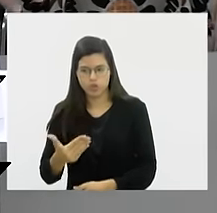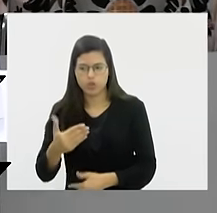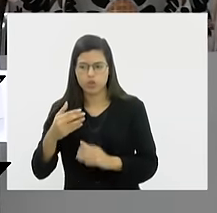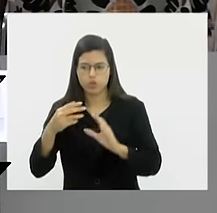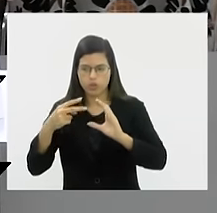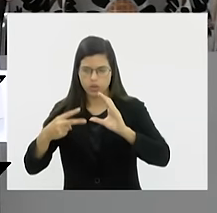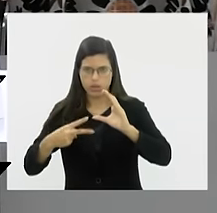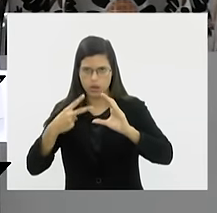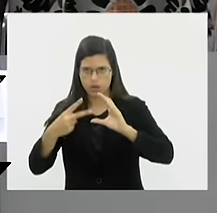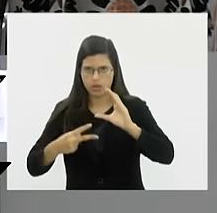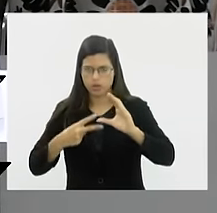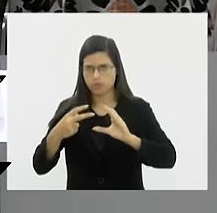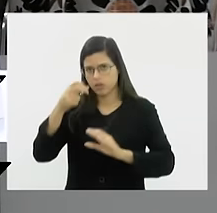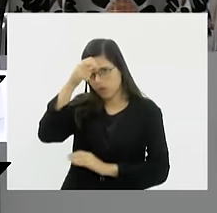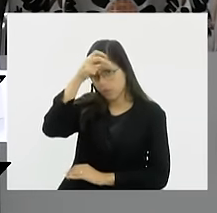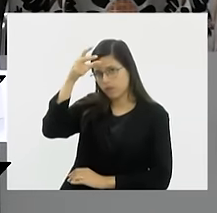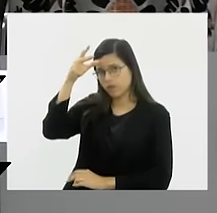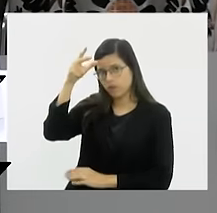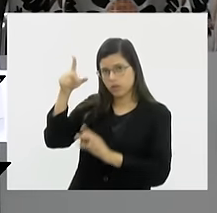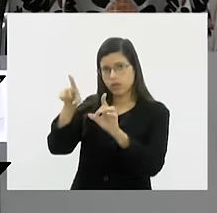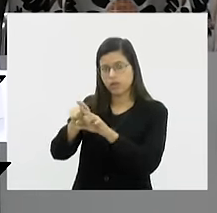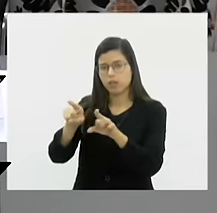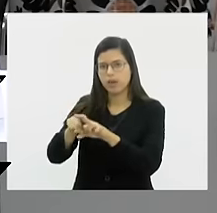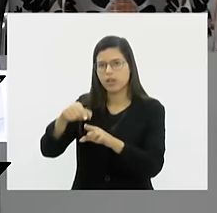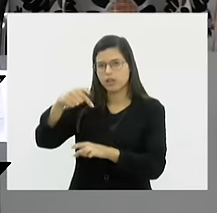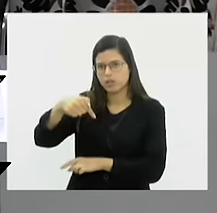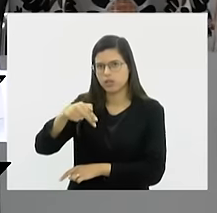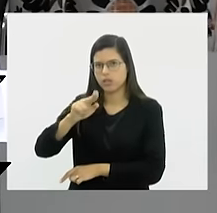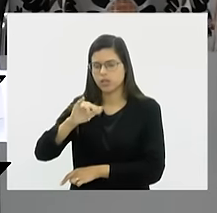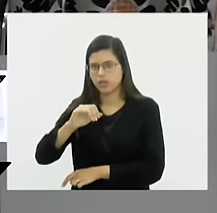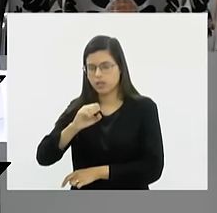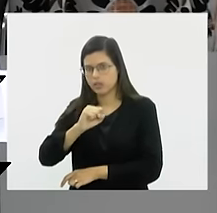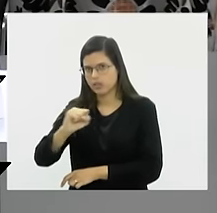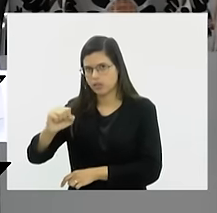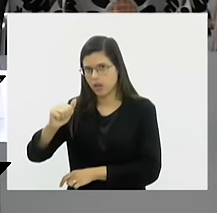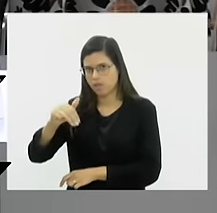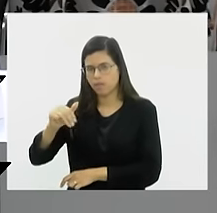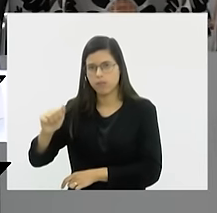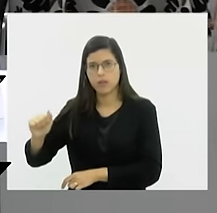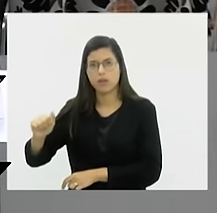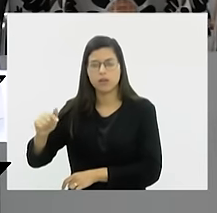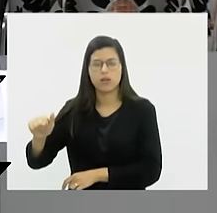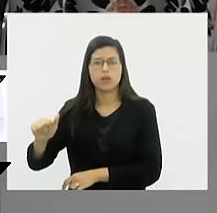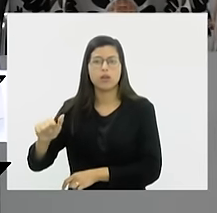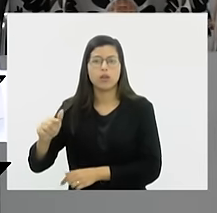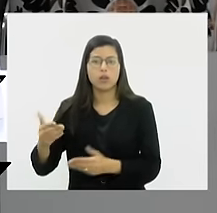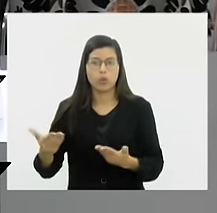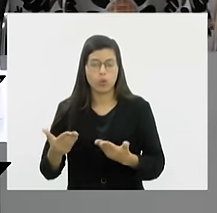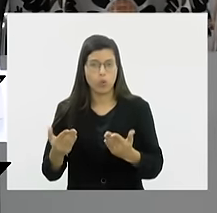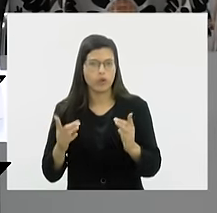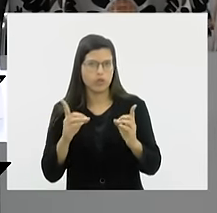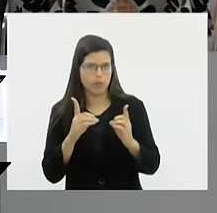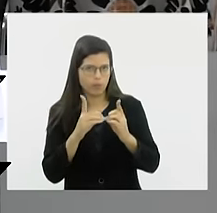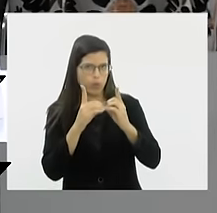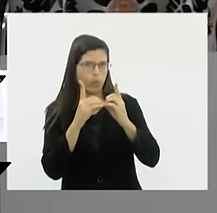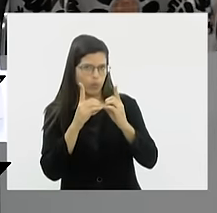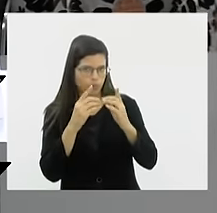e a Prefeitura de Kissamã, nós intervimos na empresa e hoje quem opera é a 1001.